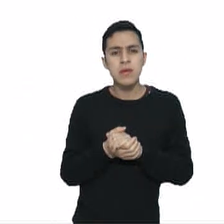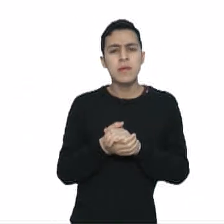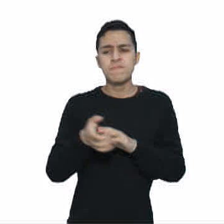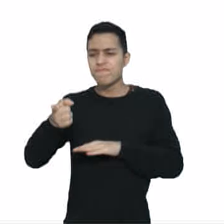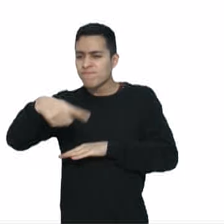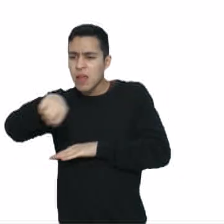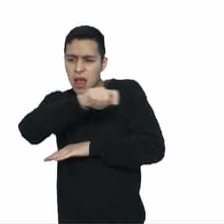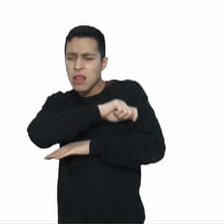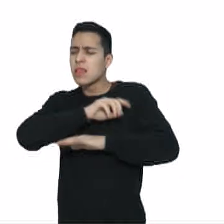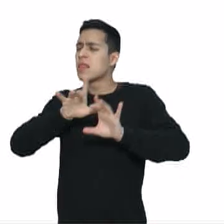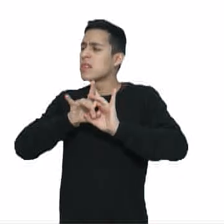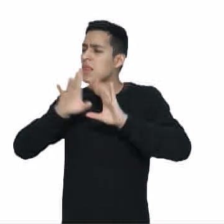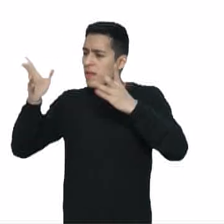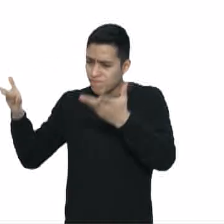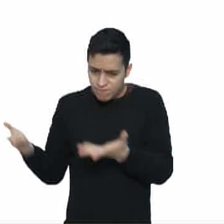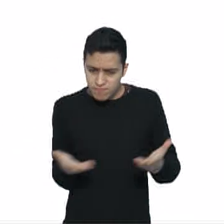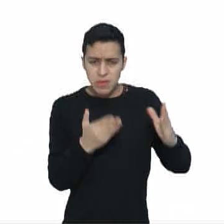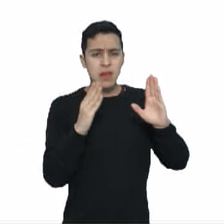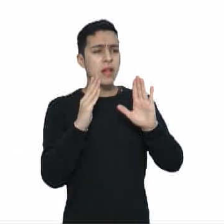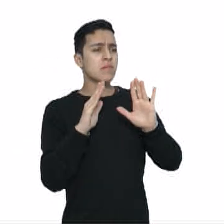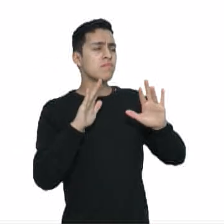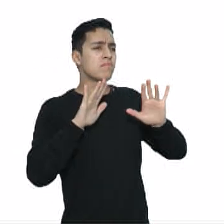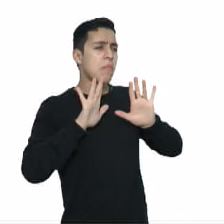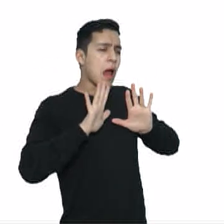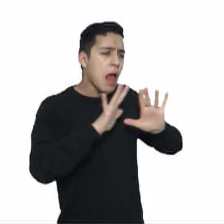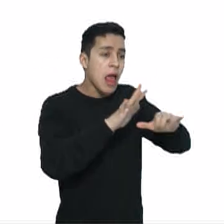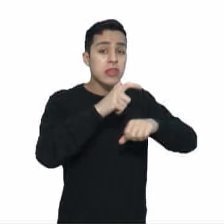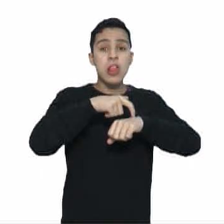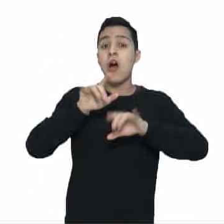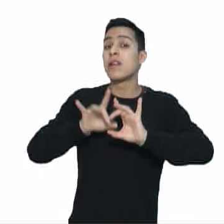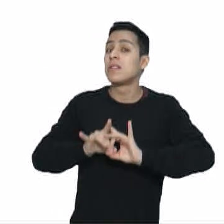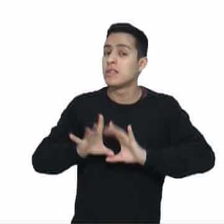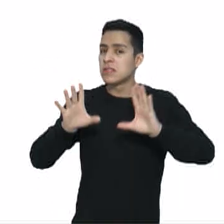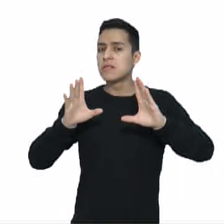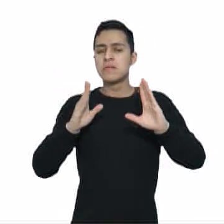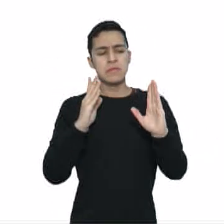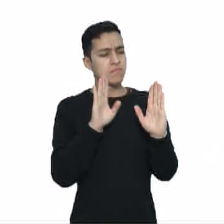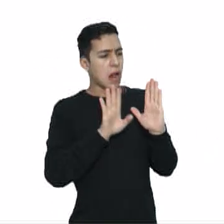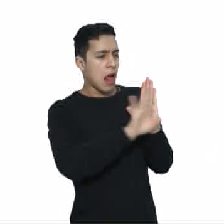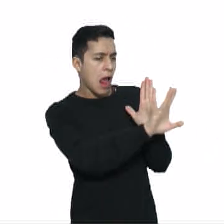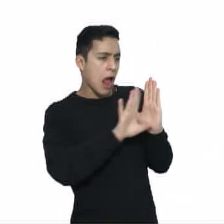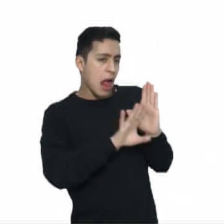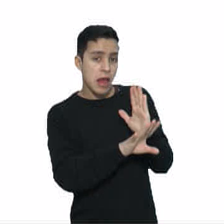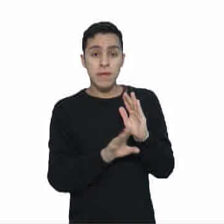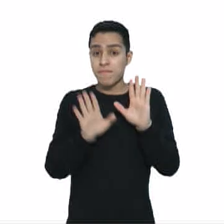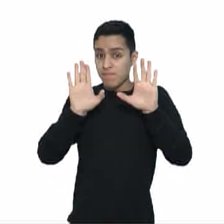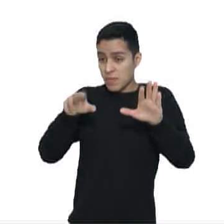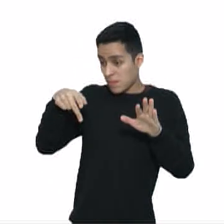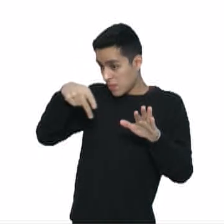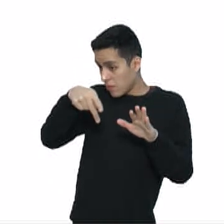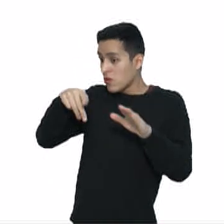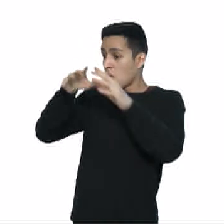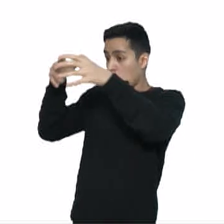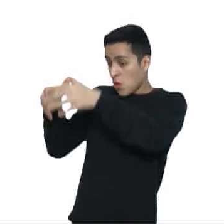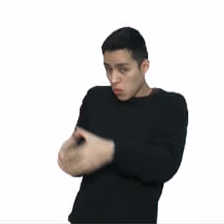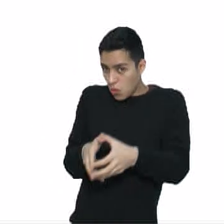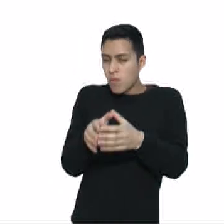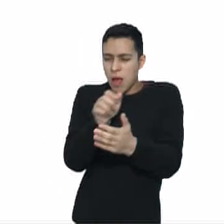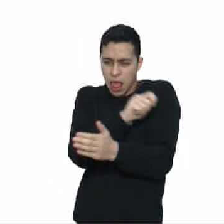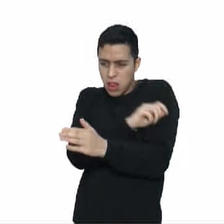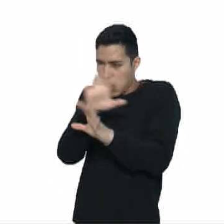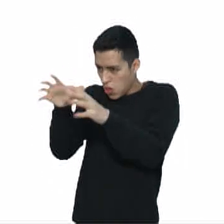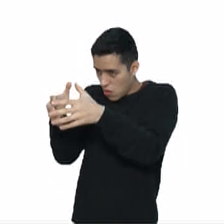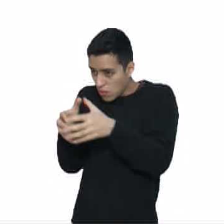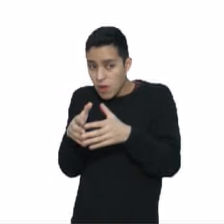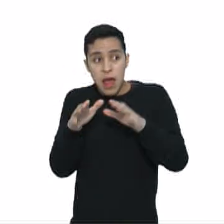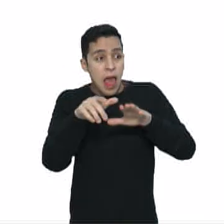têm livre acesso à biblioteca durante as horas livres. O professor que for usar a biblioteca com a turma deve